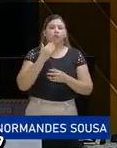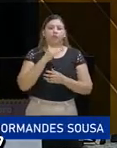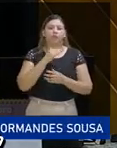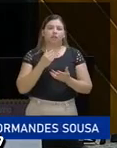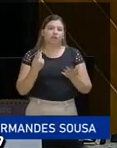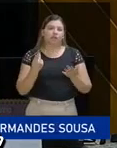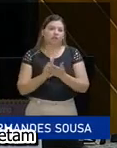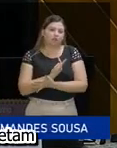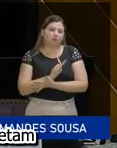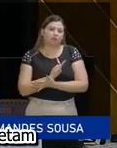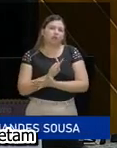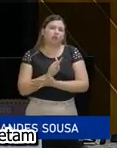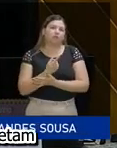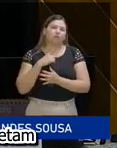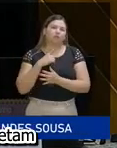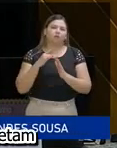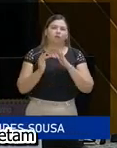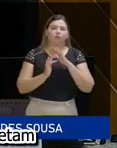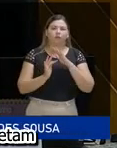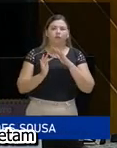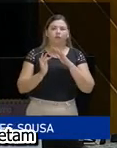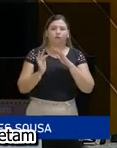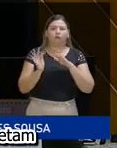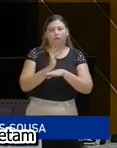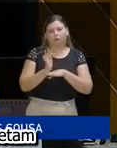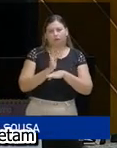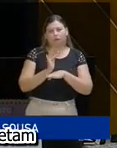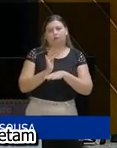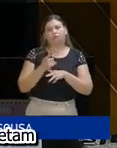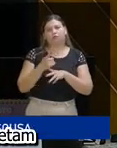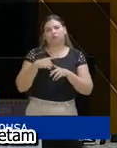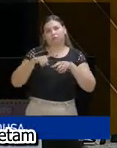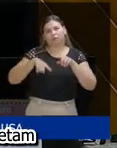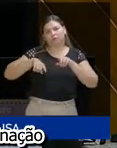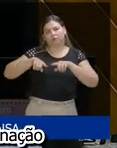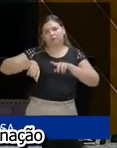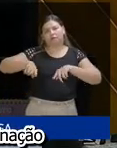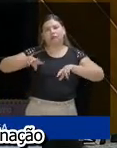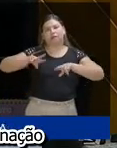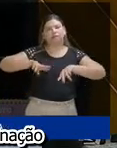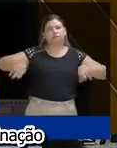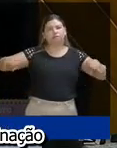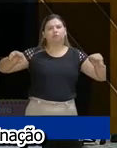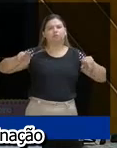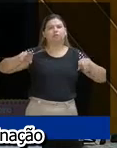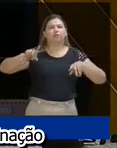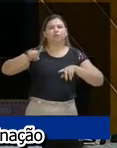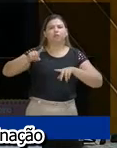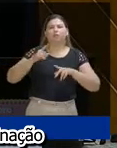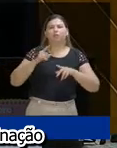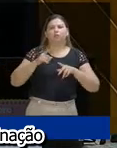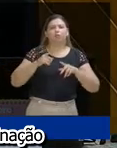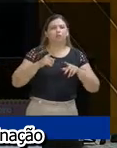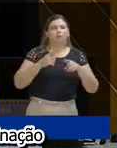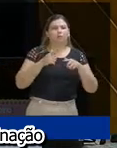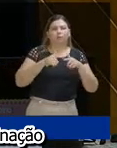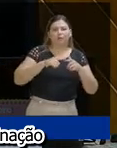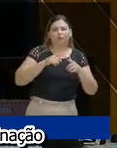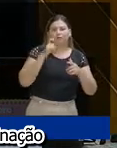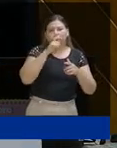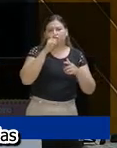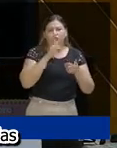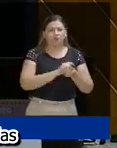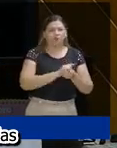ou materiais que, no conjunto da prestação de contas, não comprometam o conhecimento da origem das receitas, nem